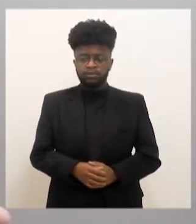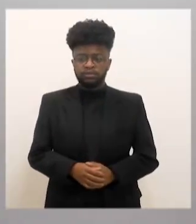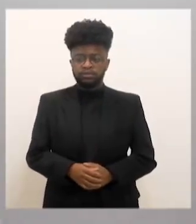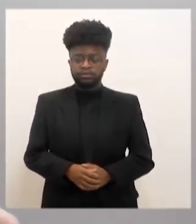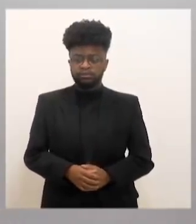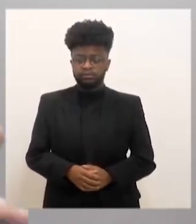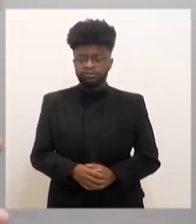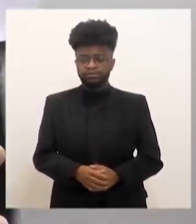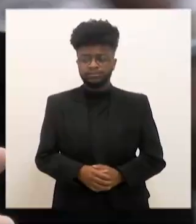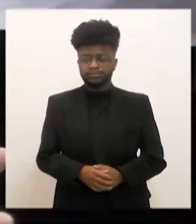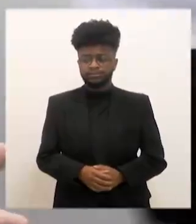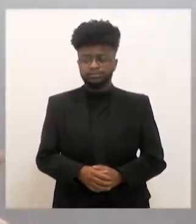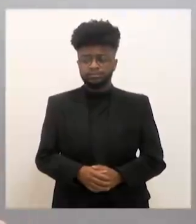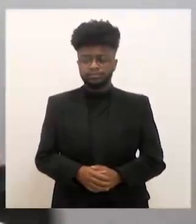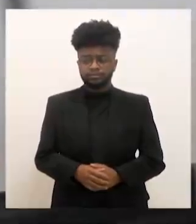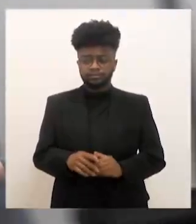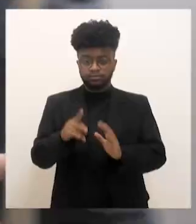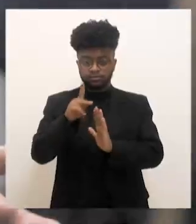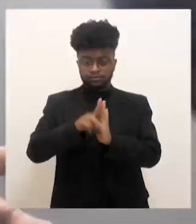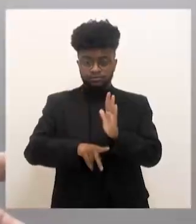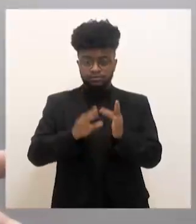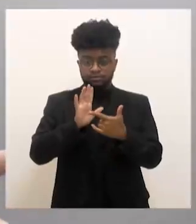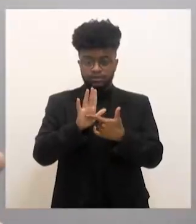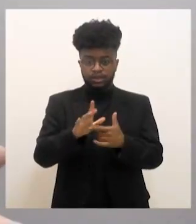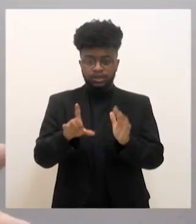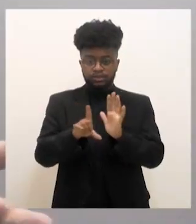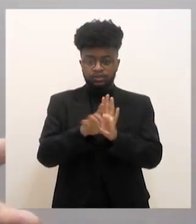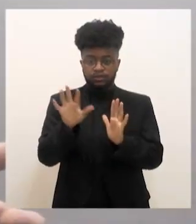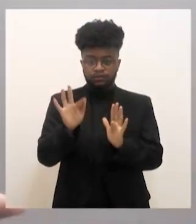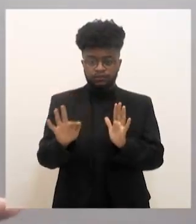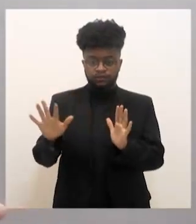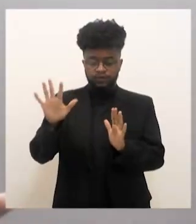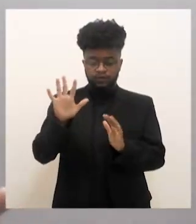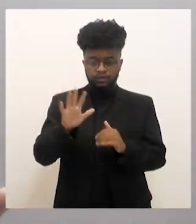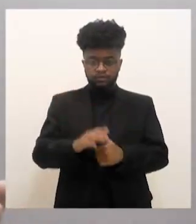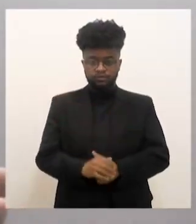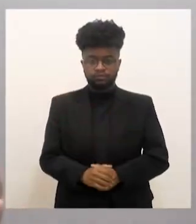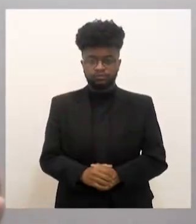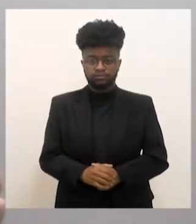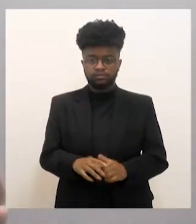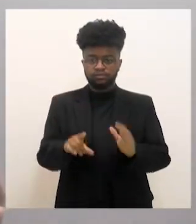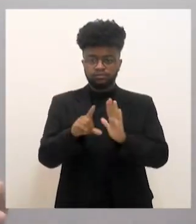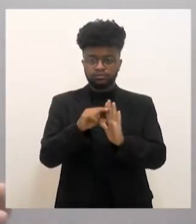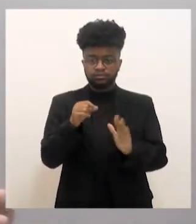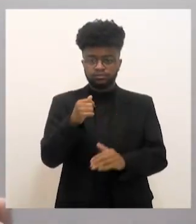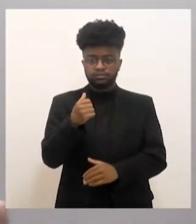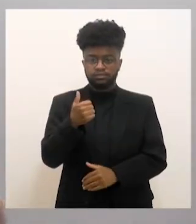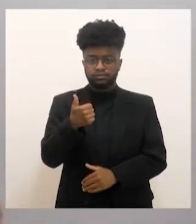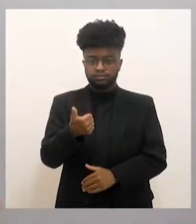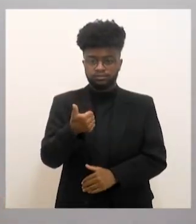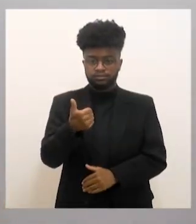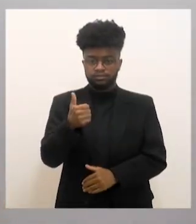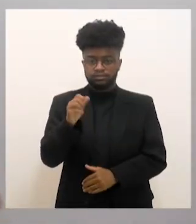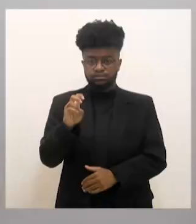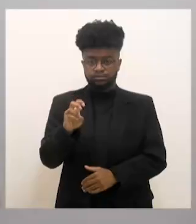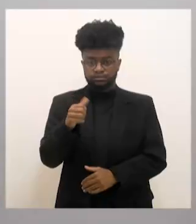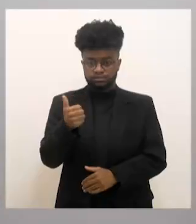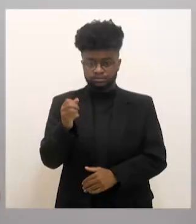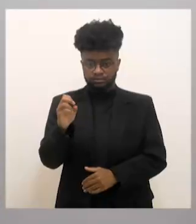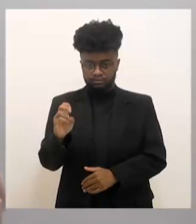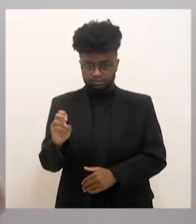o próprio projeto remete às leis federais. Artigo 1515 do Código